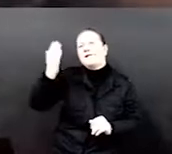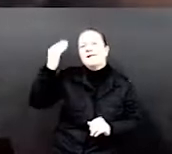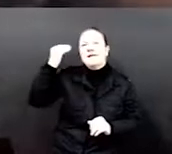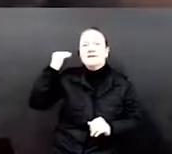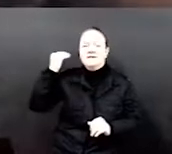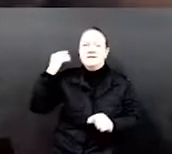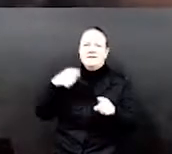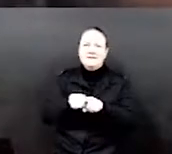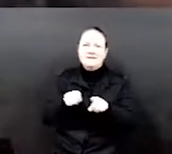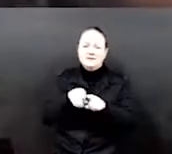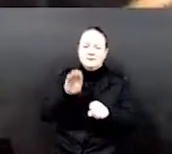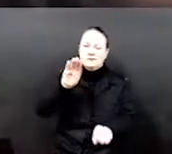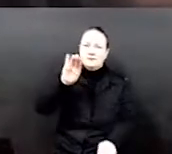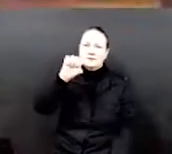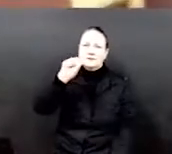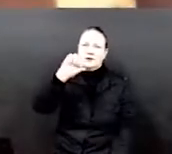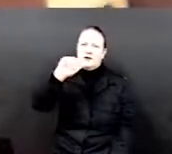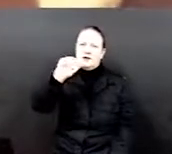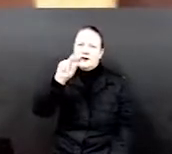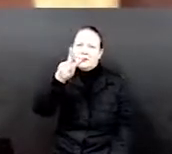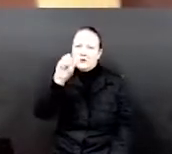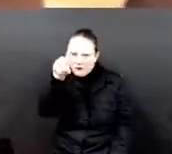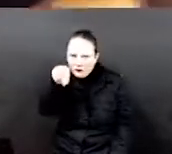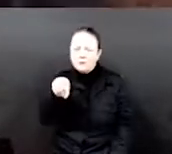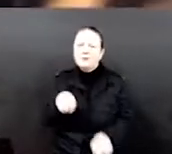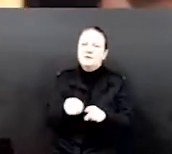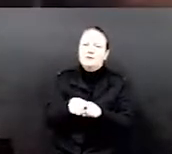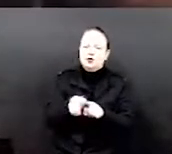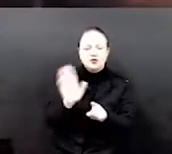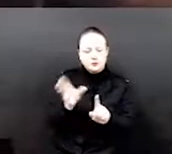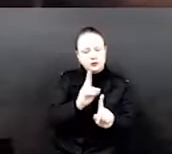a mãe da minha bisavó, era uma indígena que foi